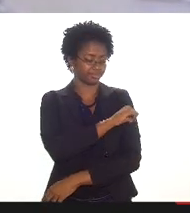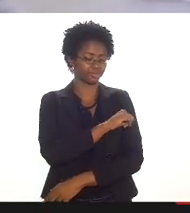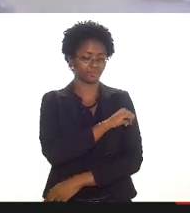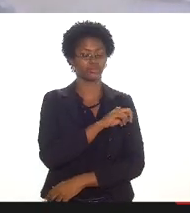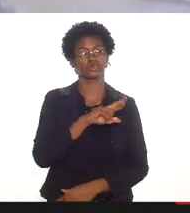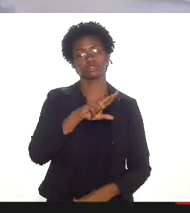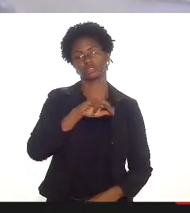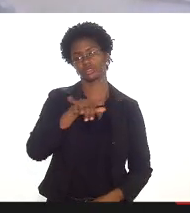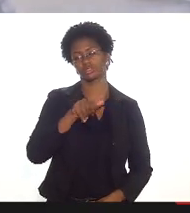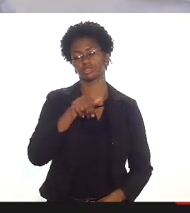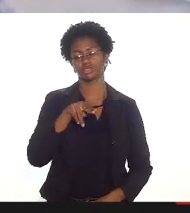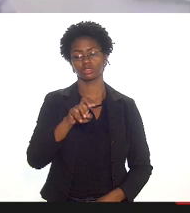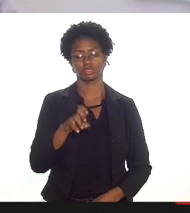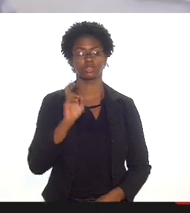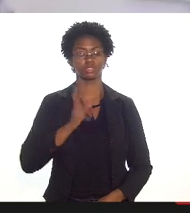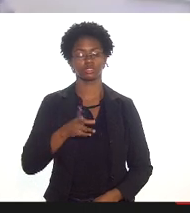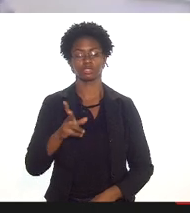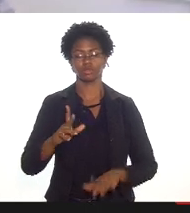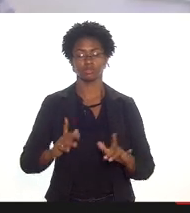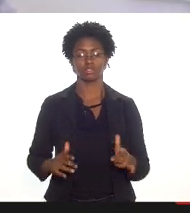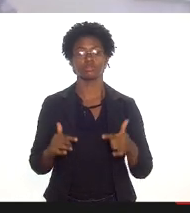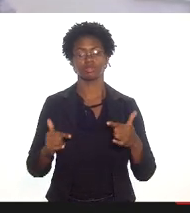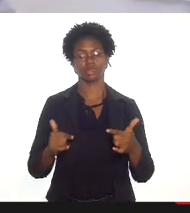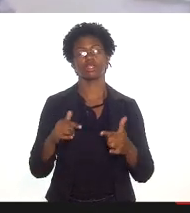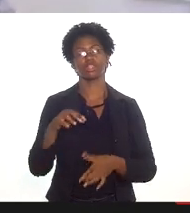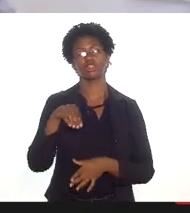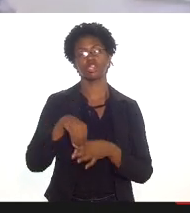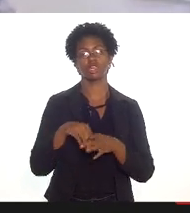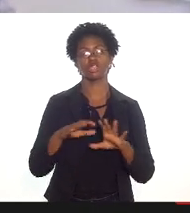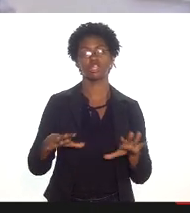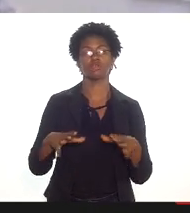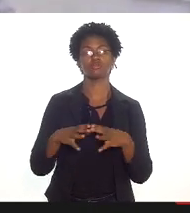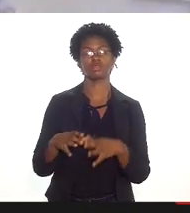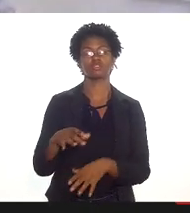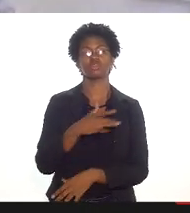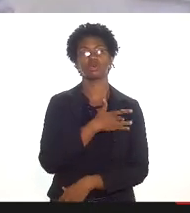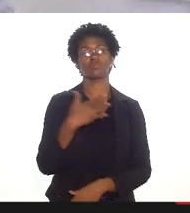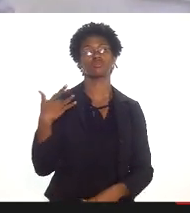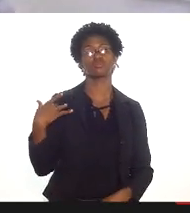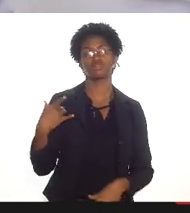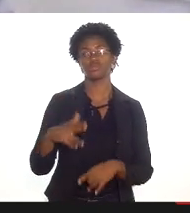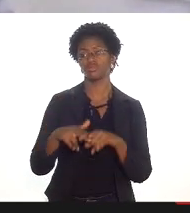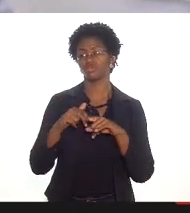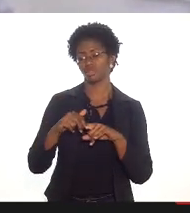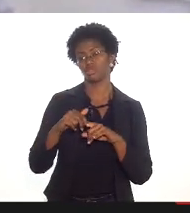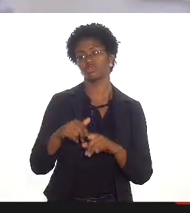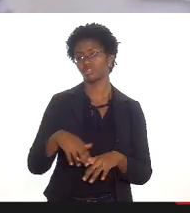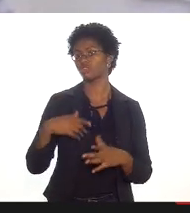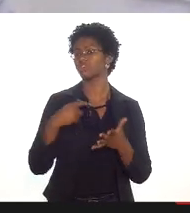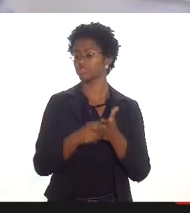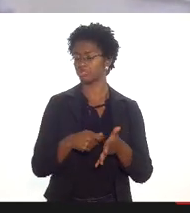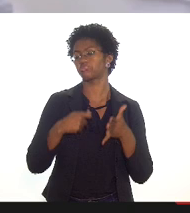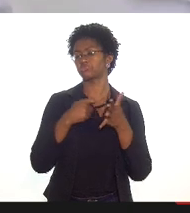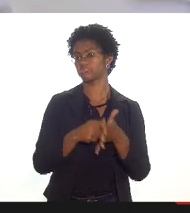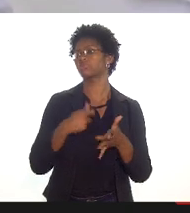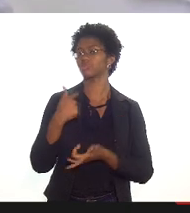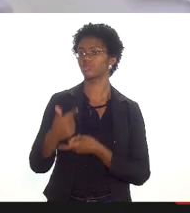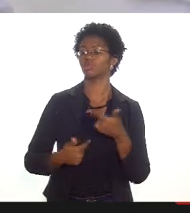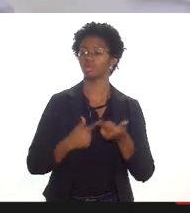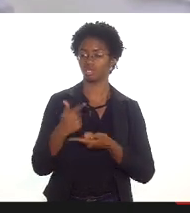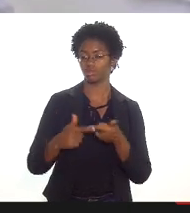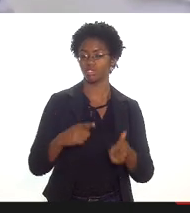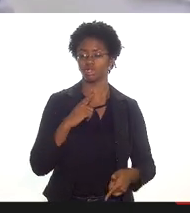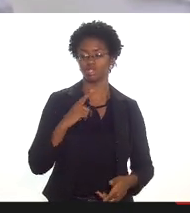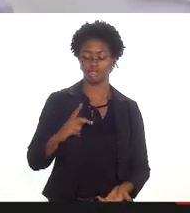atuante, né, dentro da nossa Comissão de Saúde. Diga-se passagem, uma Comissão de Saúde vem trabalhando arduamente, que tivemos